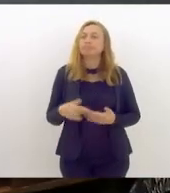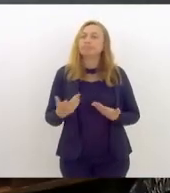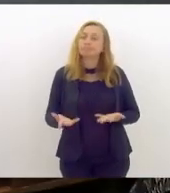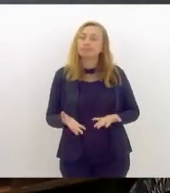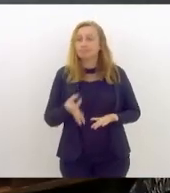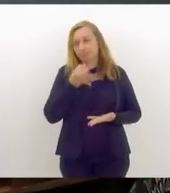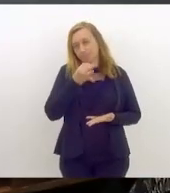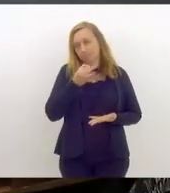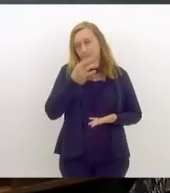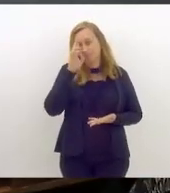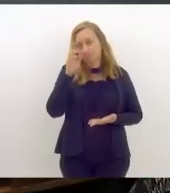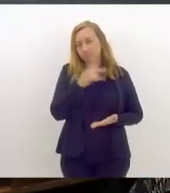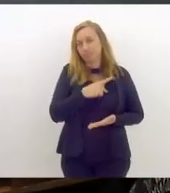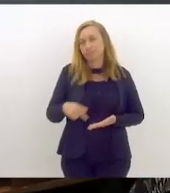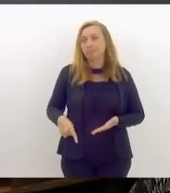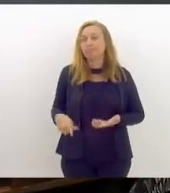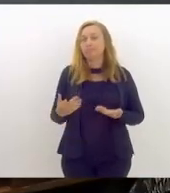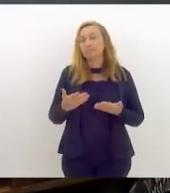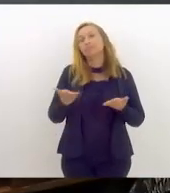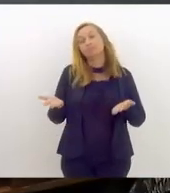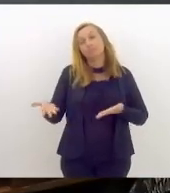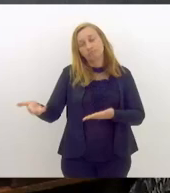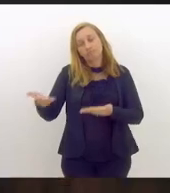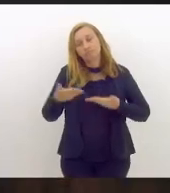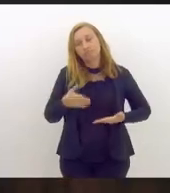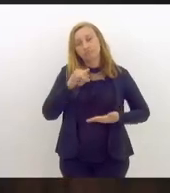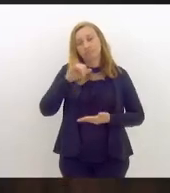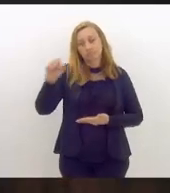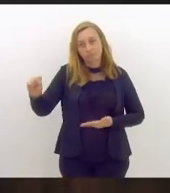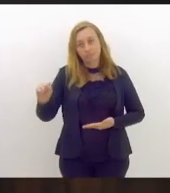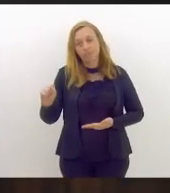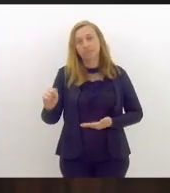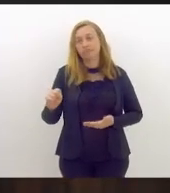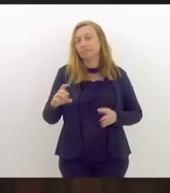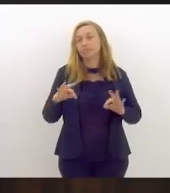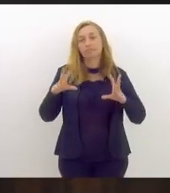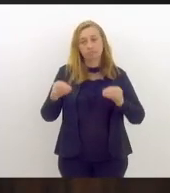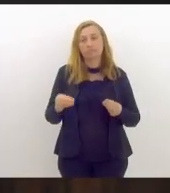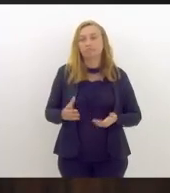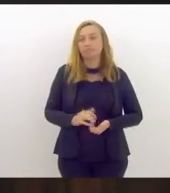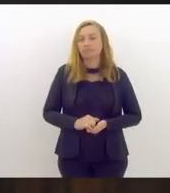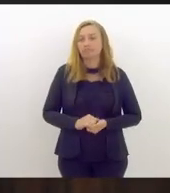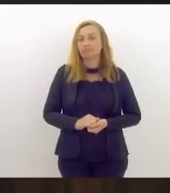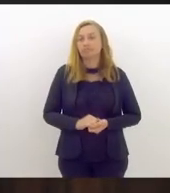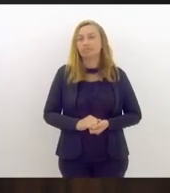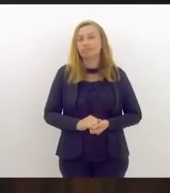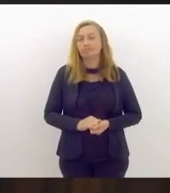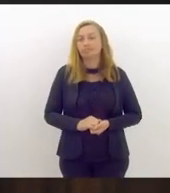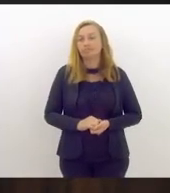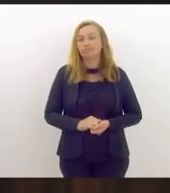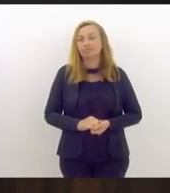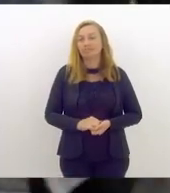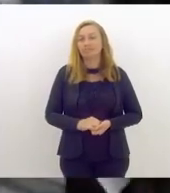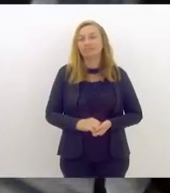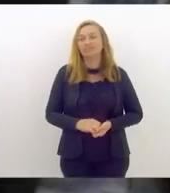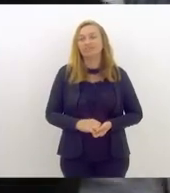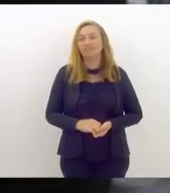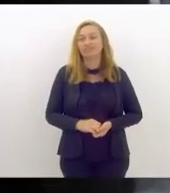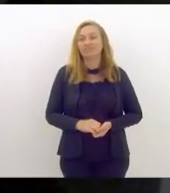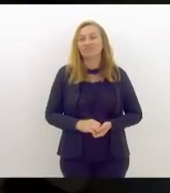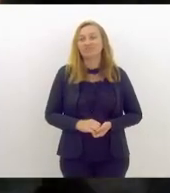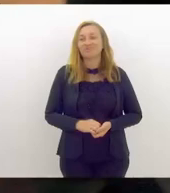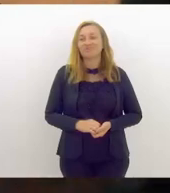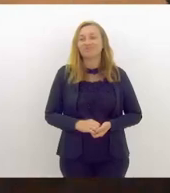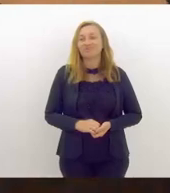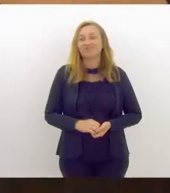sugestão a Vossa Excelência. Vamos convidar o INEA. O Enéas, o Inéas, todo mundo. Mas quando o senhor chamar o Enéas, mas o